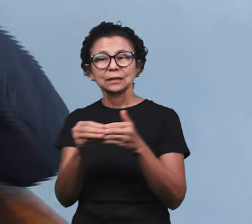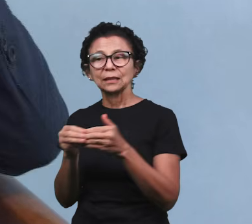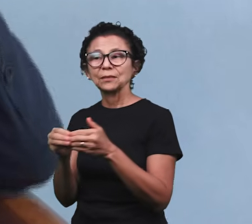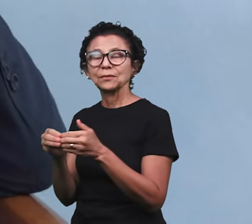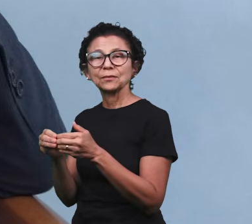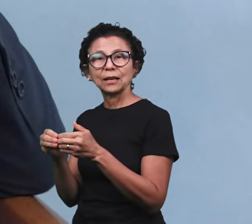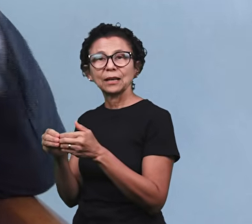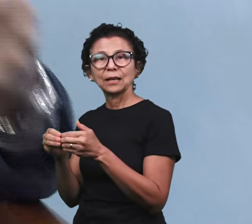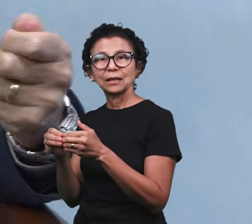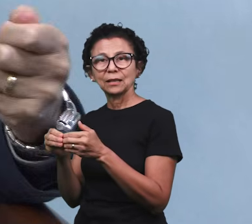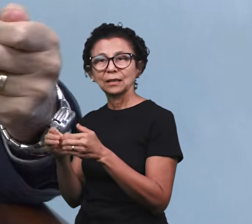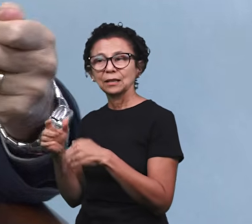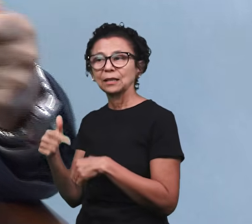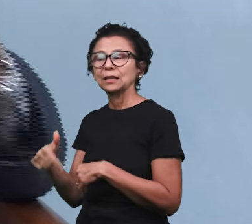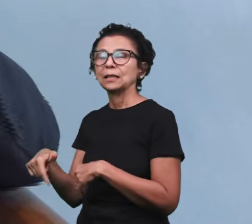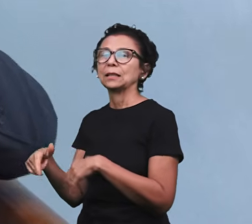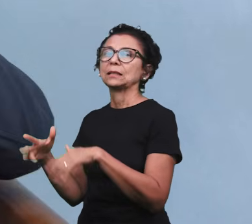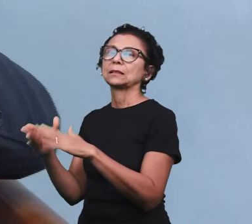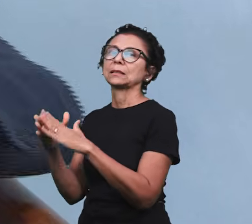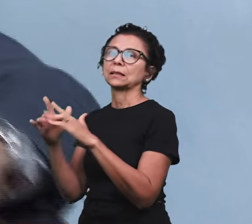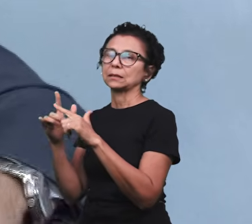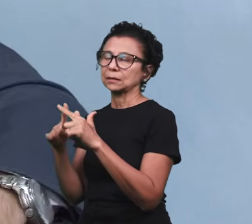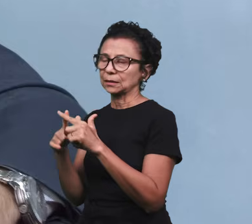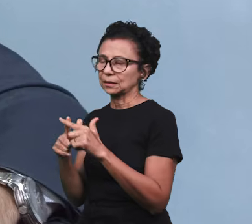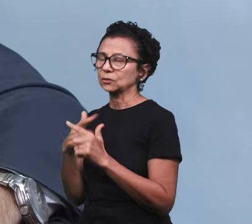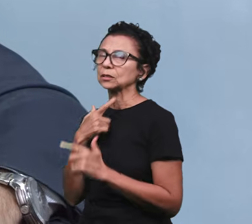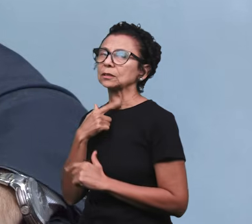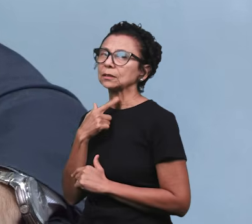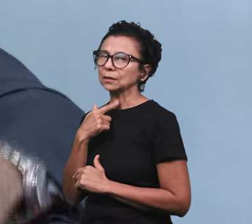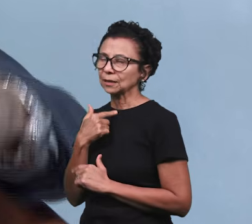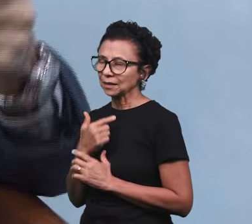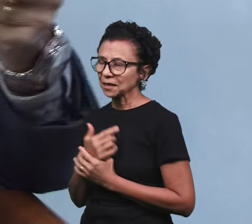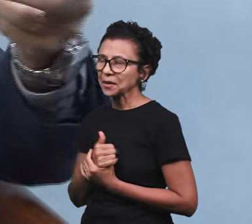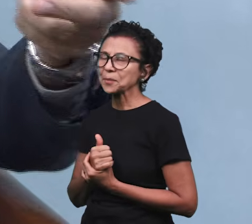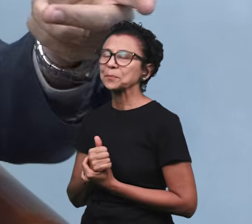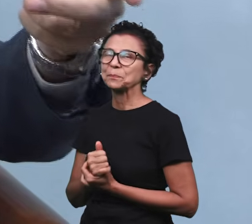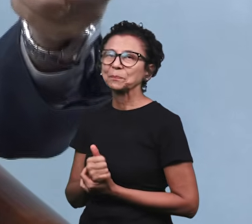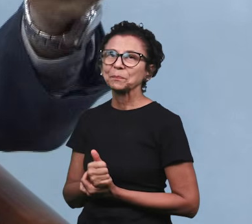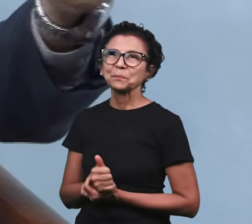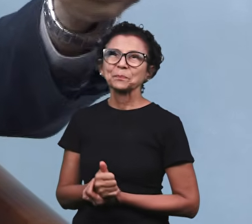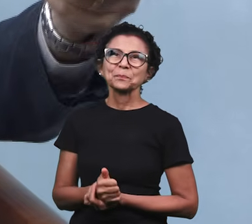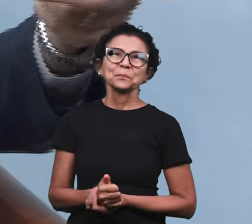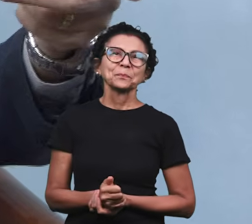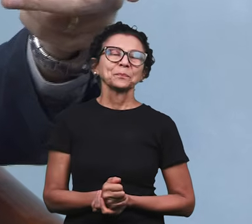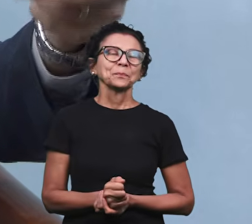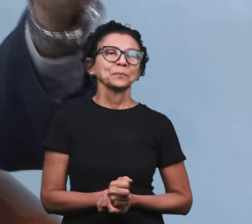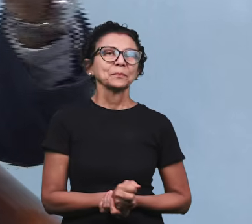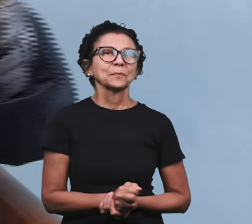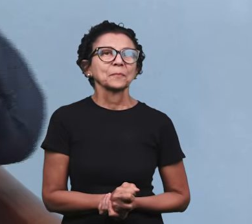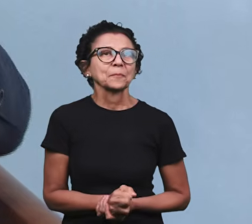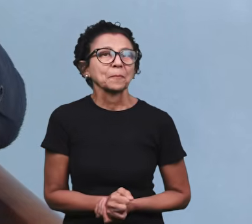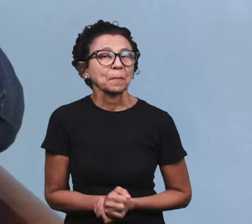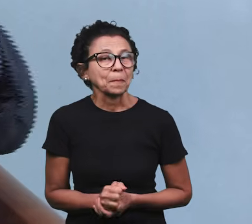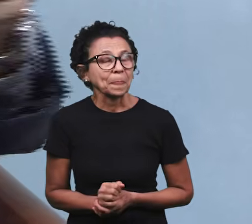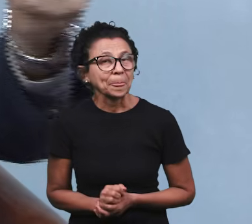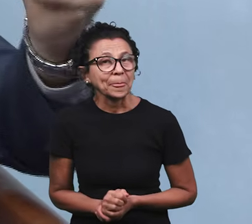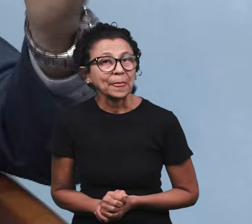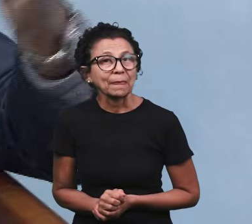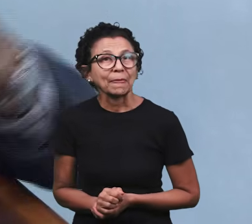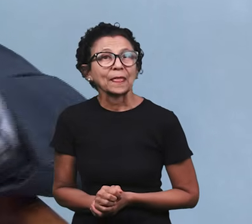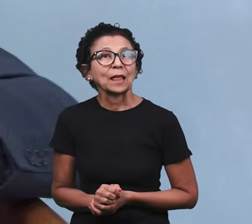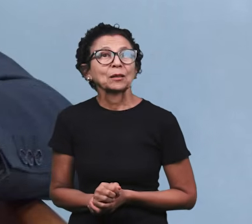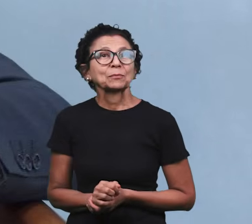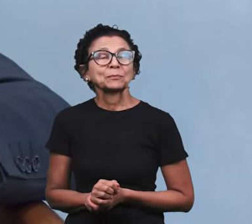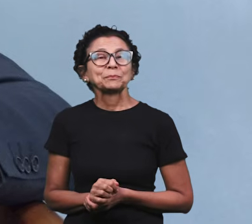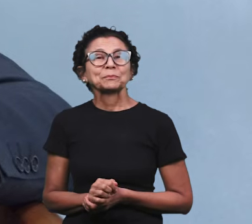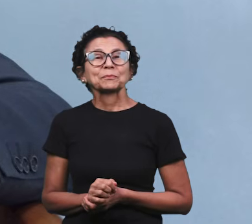o desejo dela é de estar na igreja. Então, como que é importante, mas quem está recebendo a bênção são